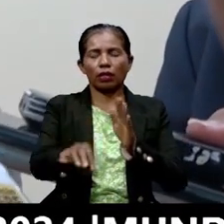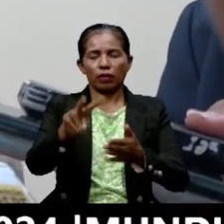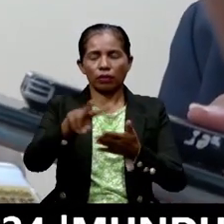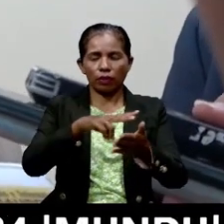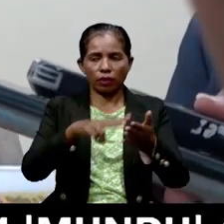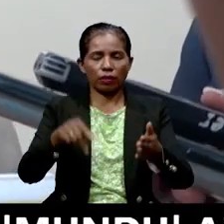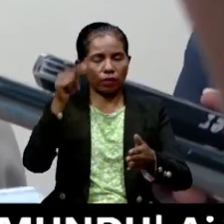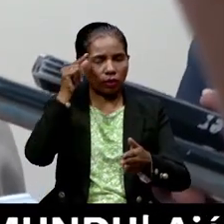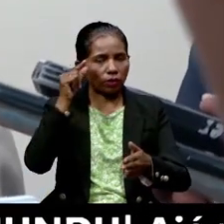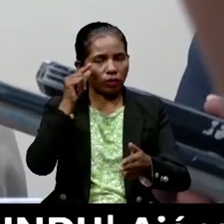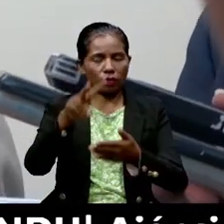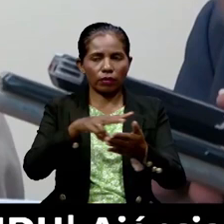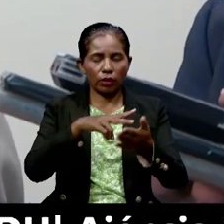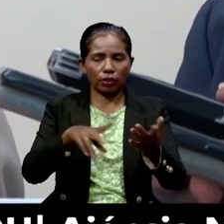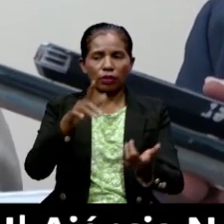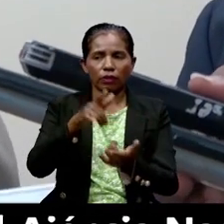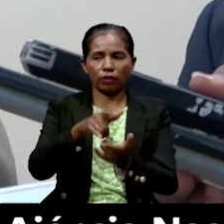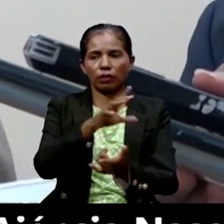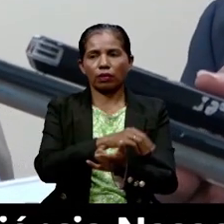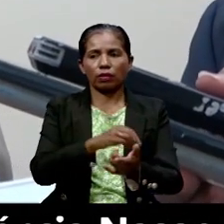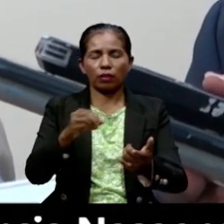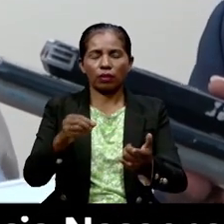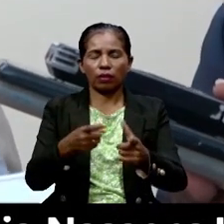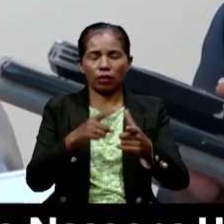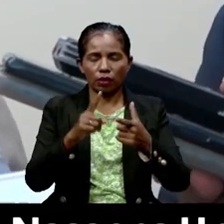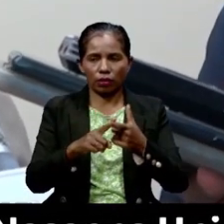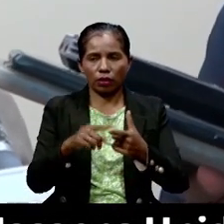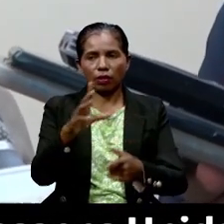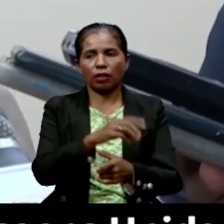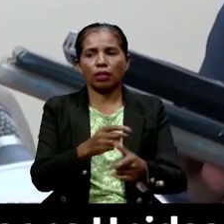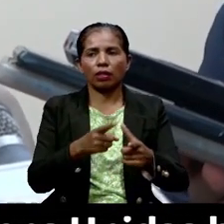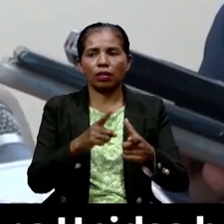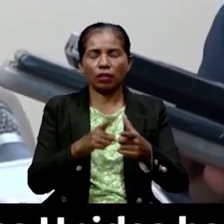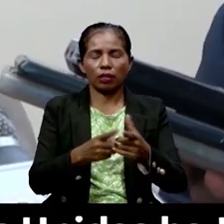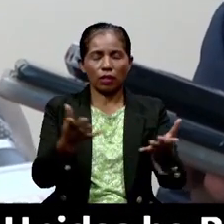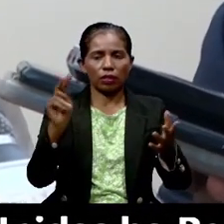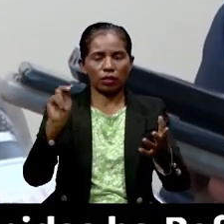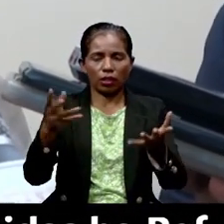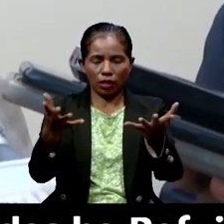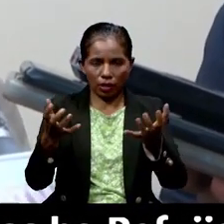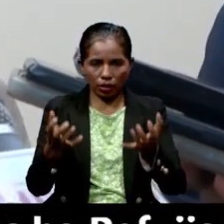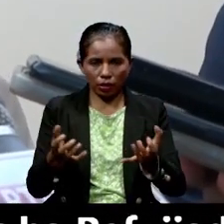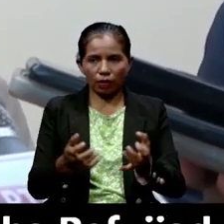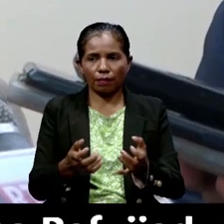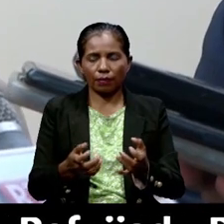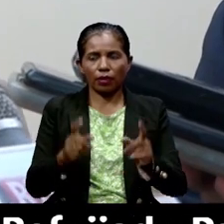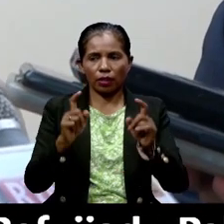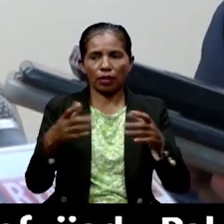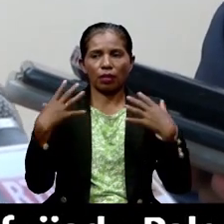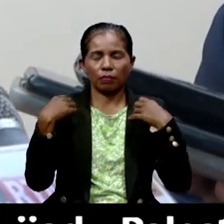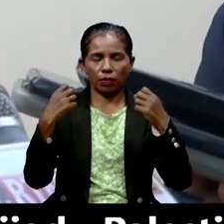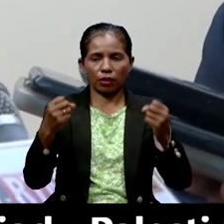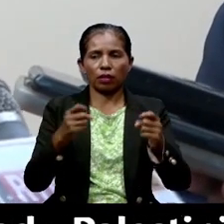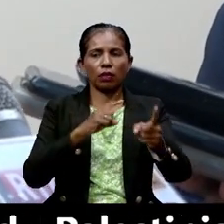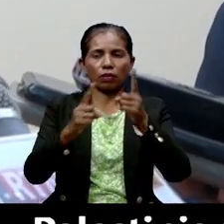violencia baze bazen violencia domestika ka abuso sexual ka incesto ka senya hakara kalo senya nya tenke brane atu kesar